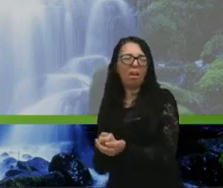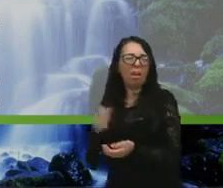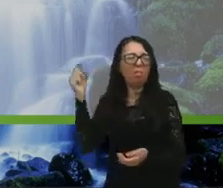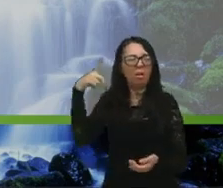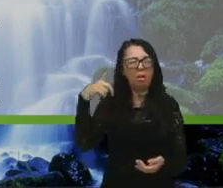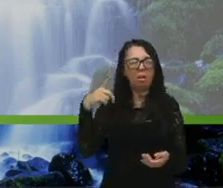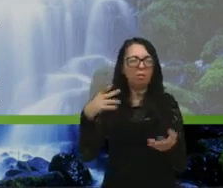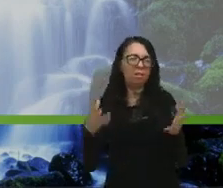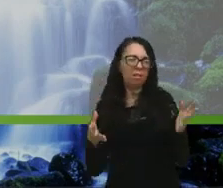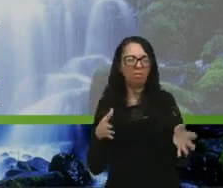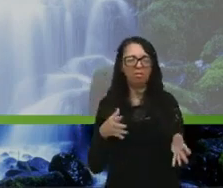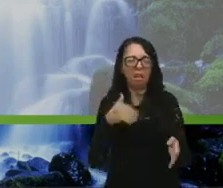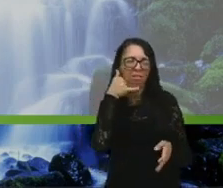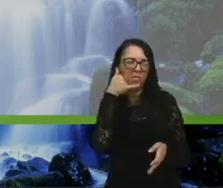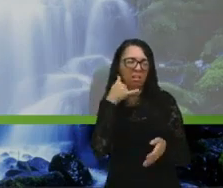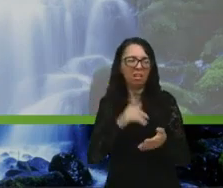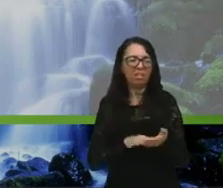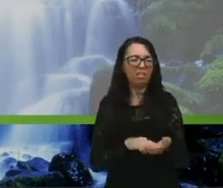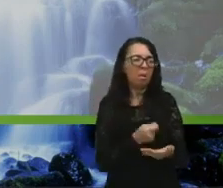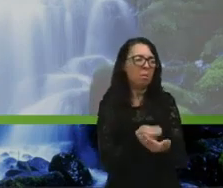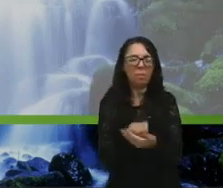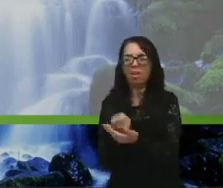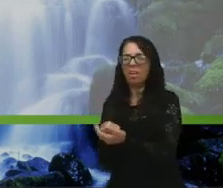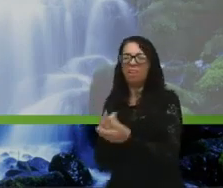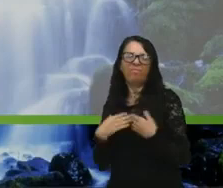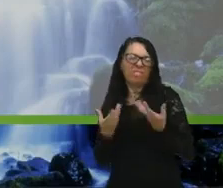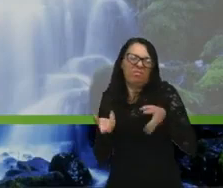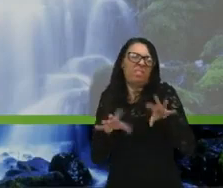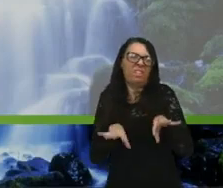Nós não precisamos saber quanto que você ganha,